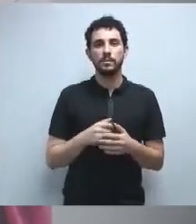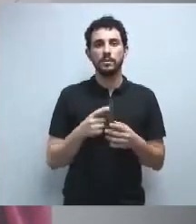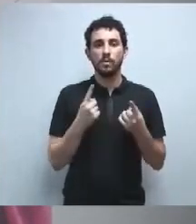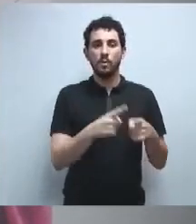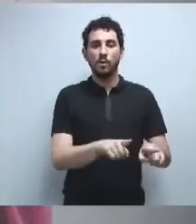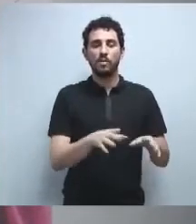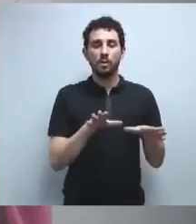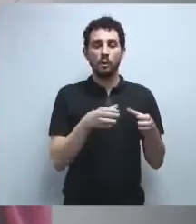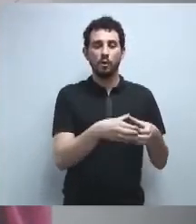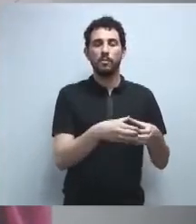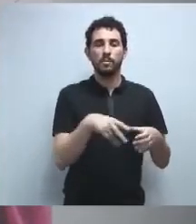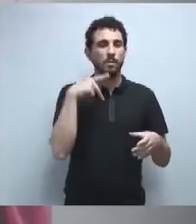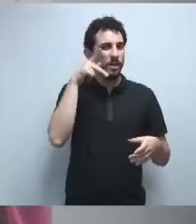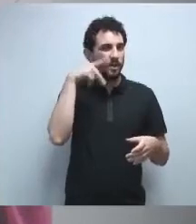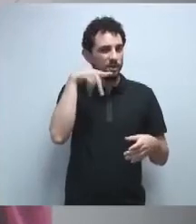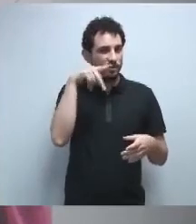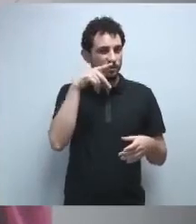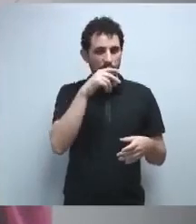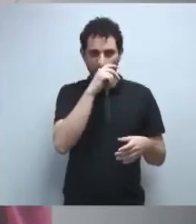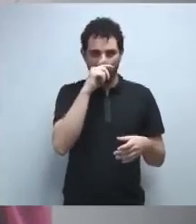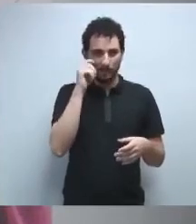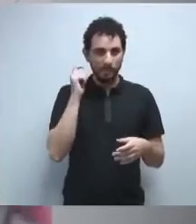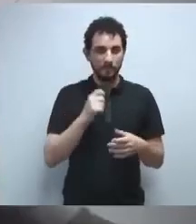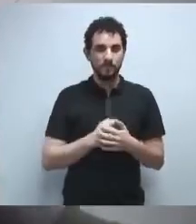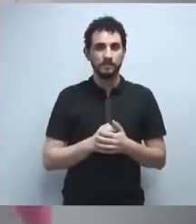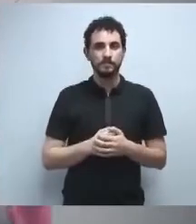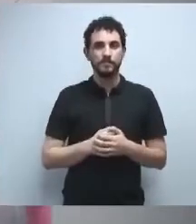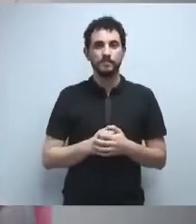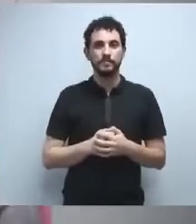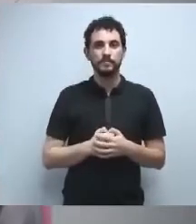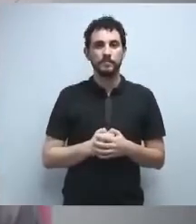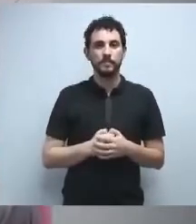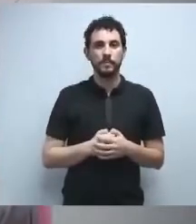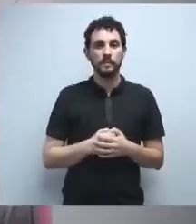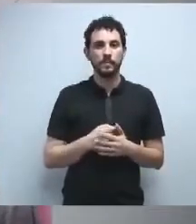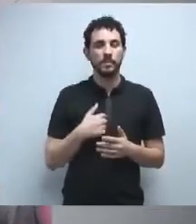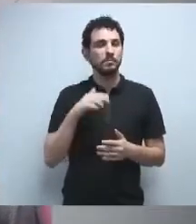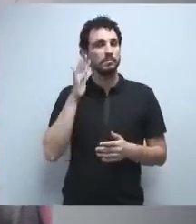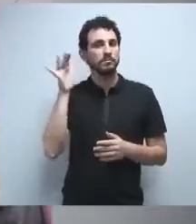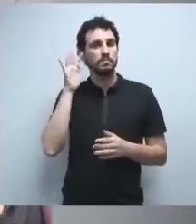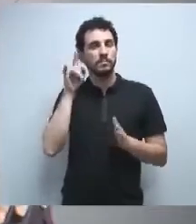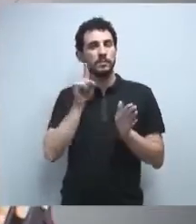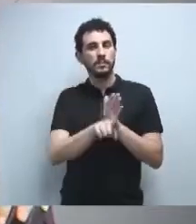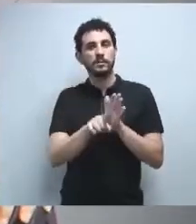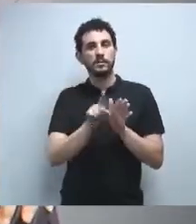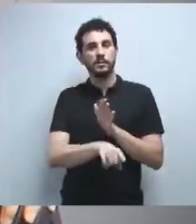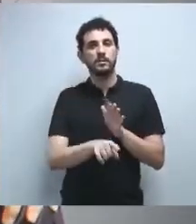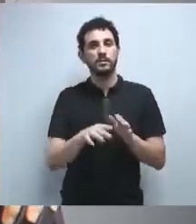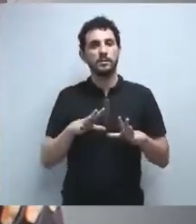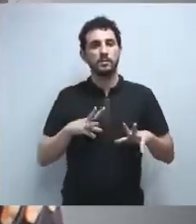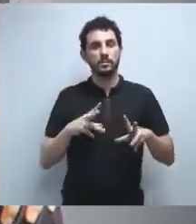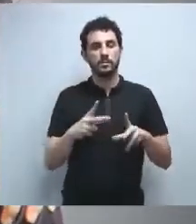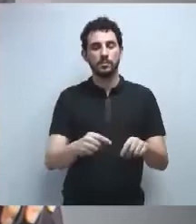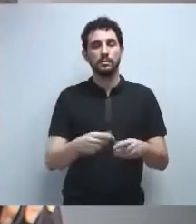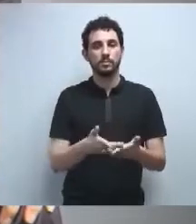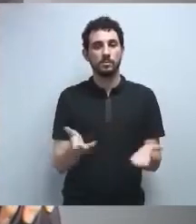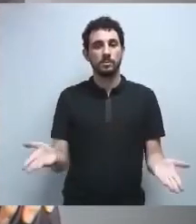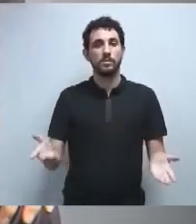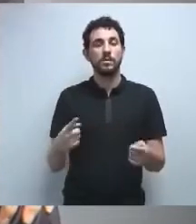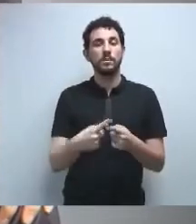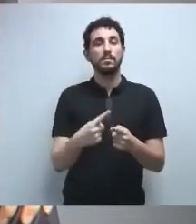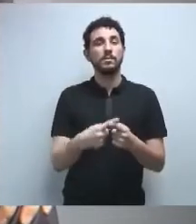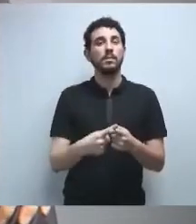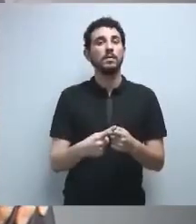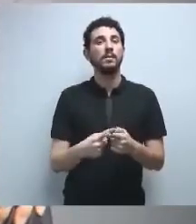como um todo mas aí eu faço uma provocação a todos aqui porque